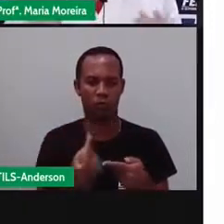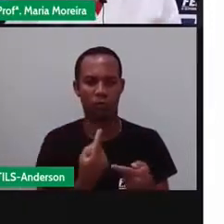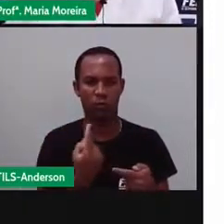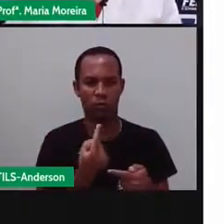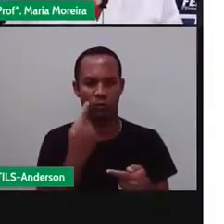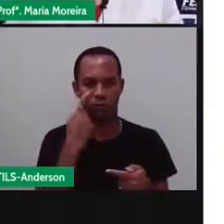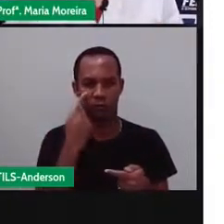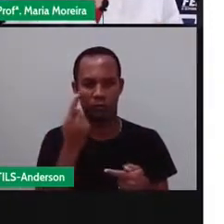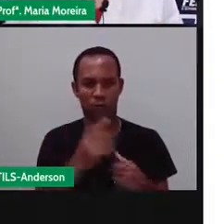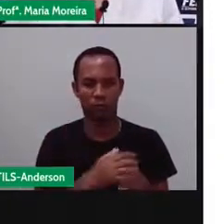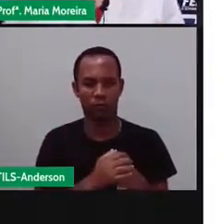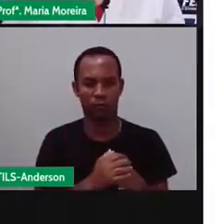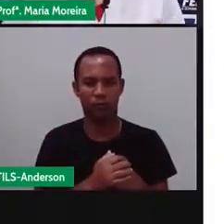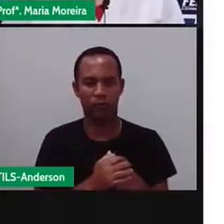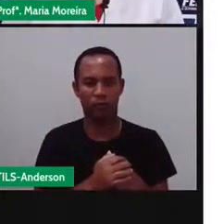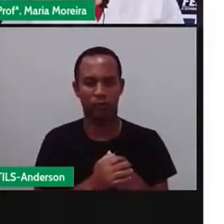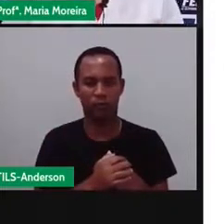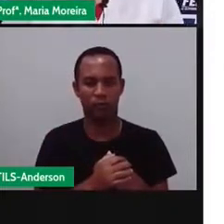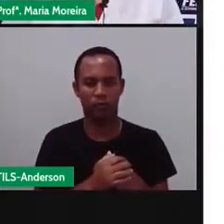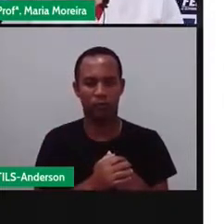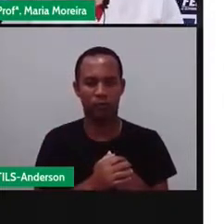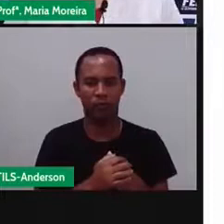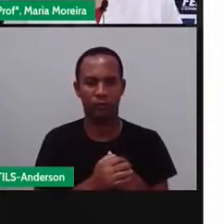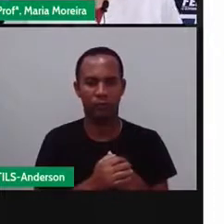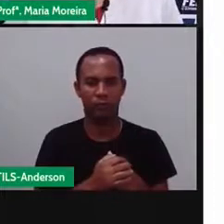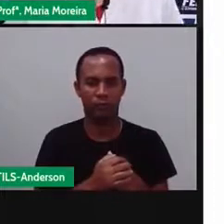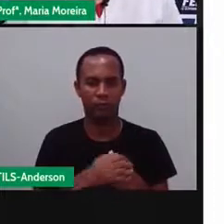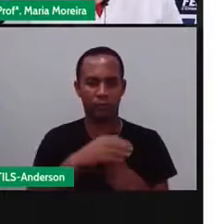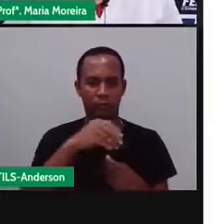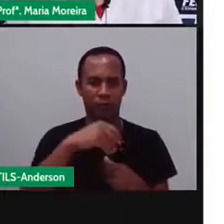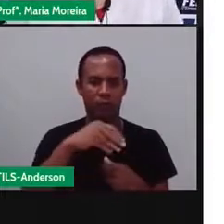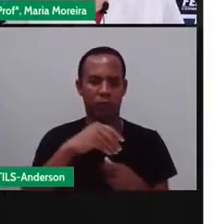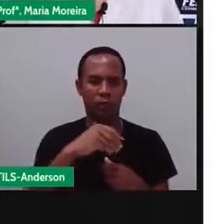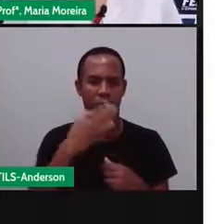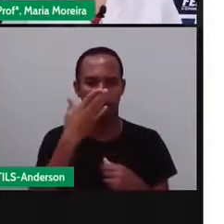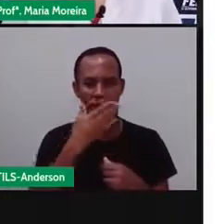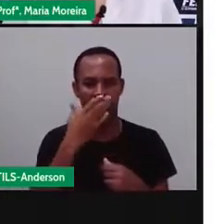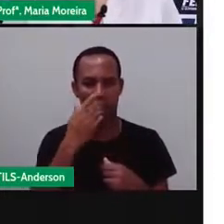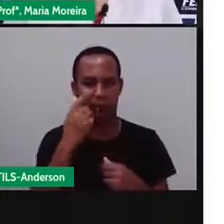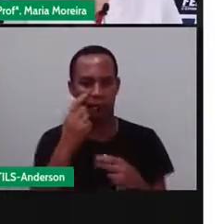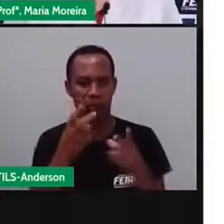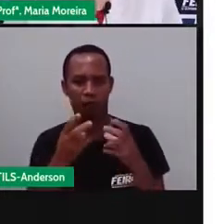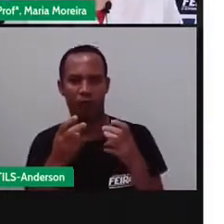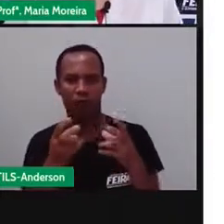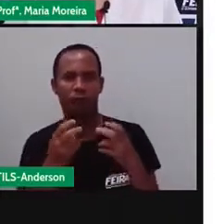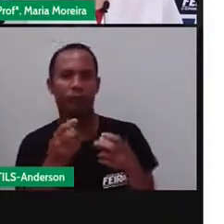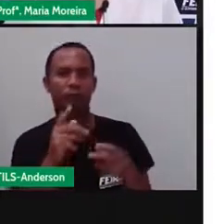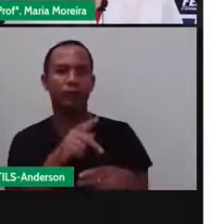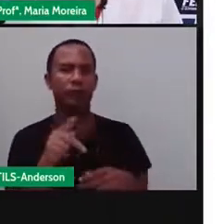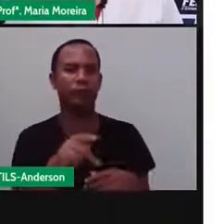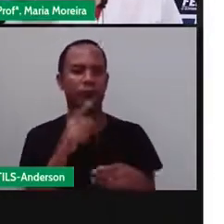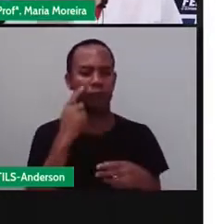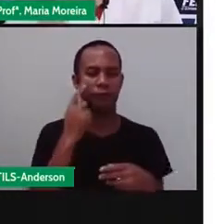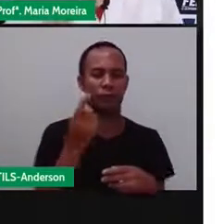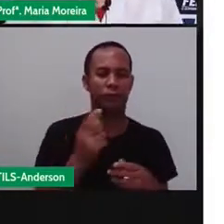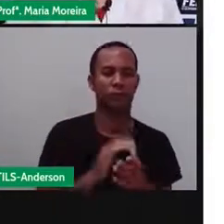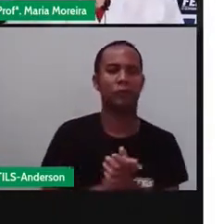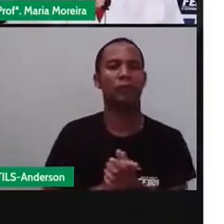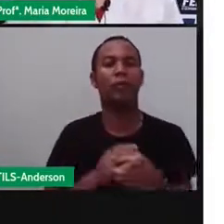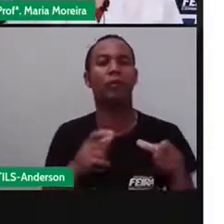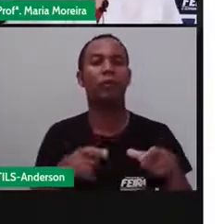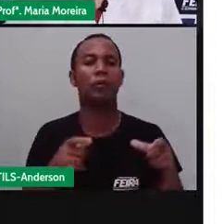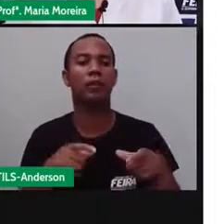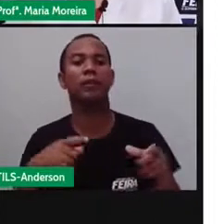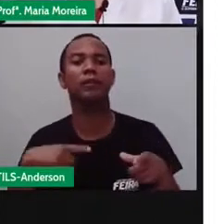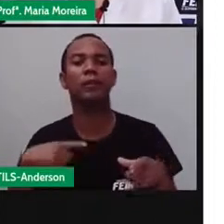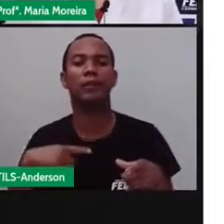1 xícara de fubá e açúcar para polvilhar. Olha só as observações aqui para a Pro, tá? Onde tem aí